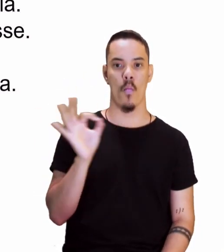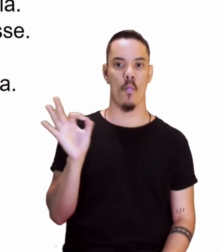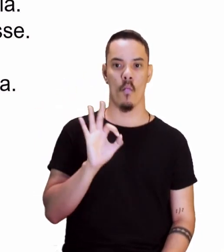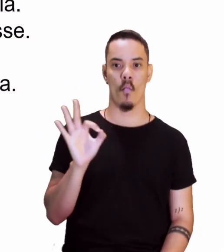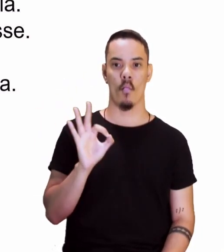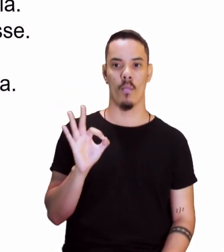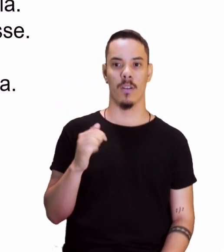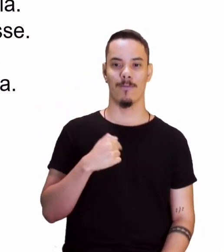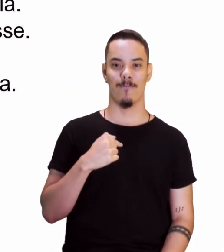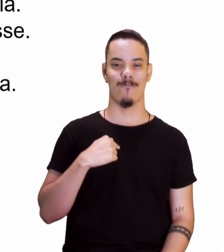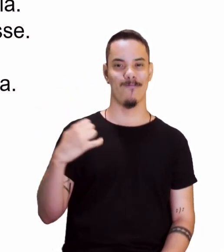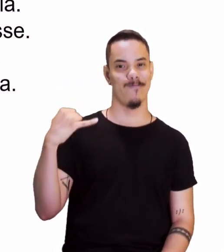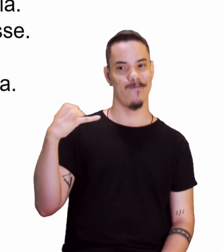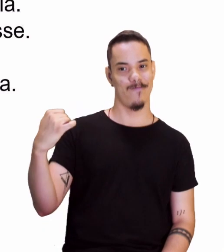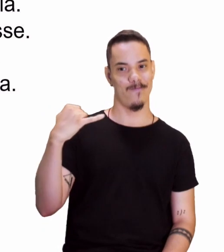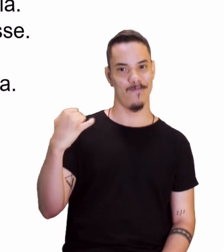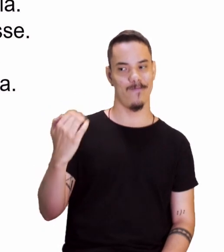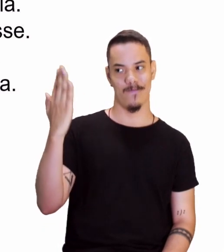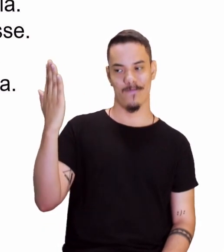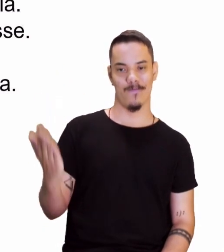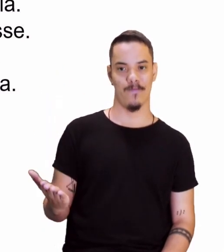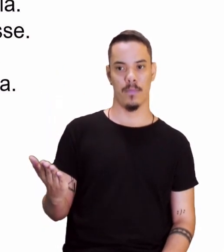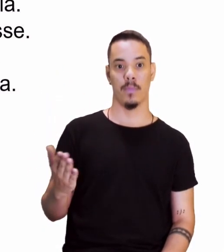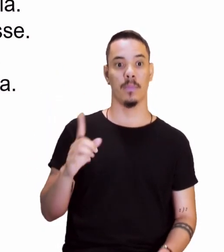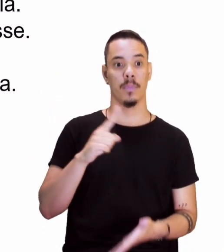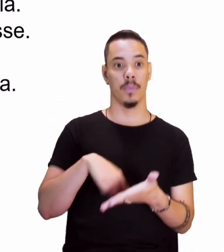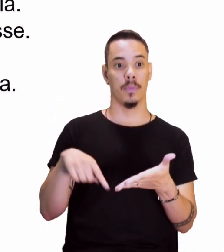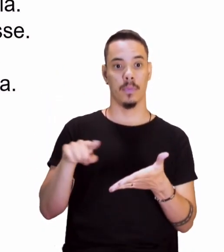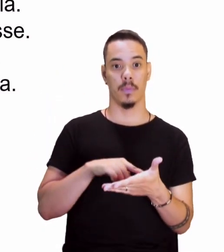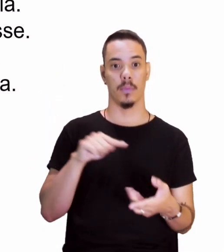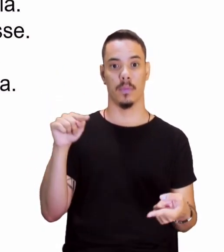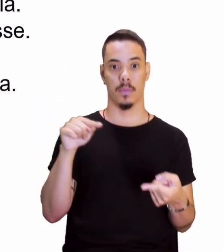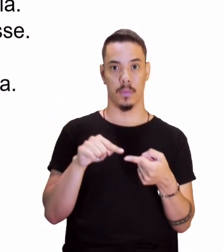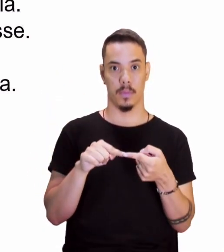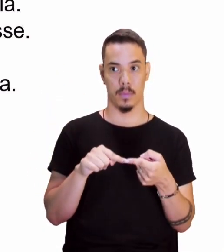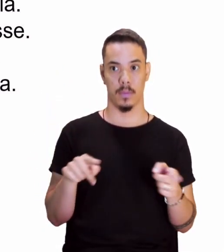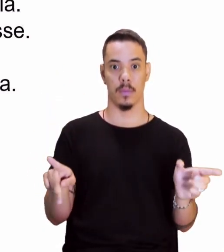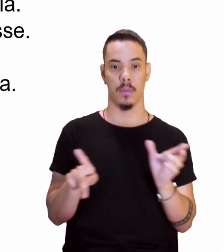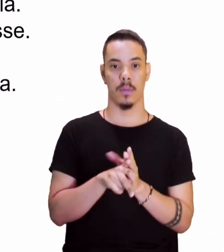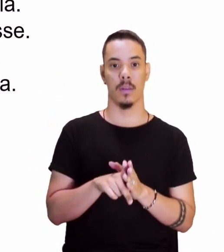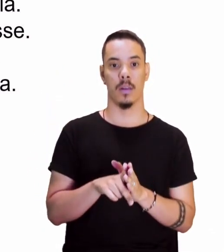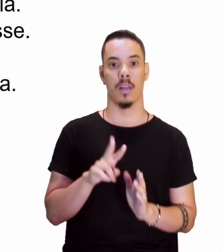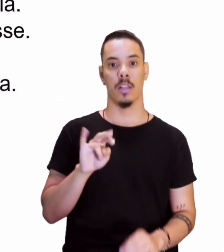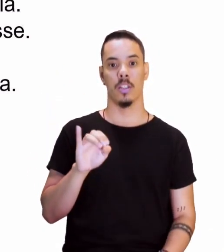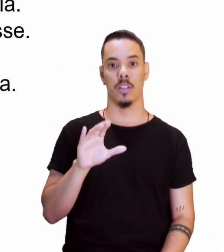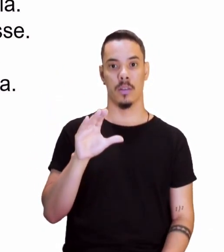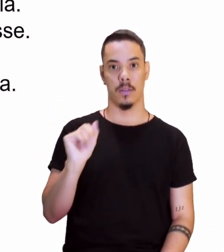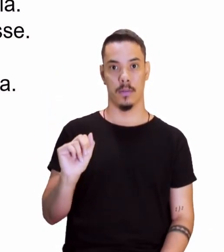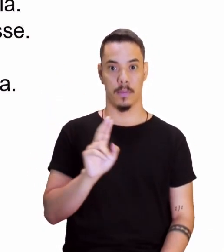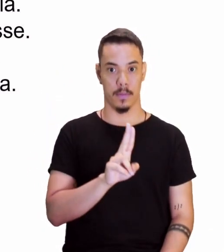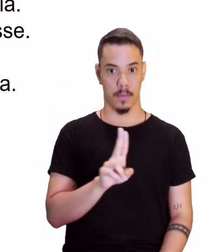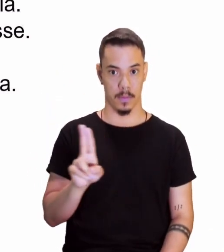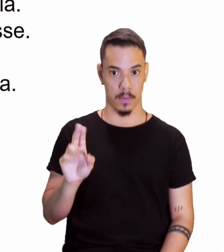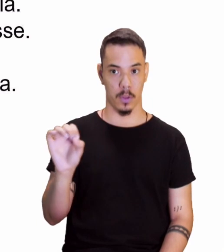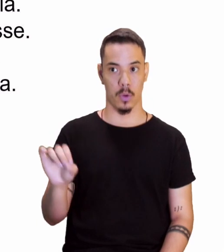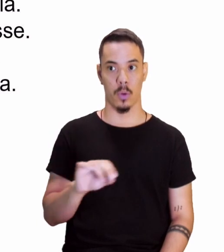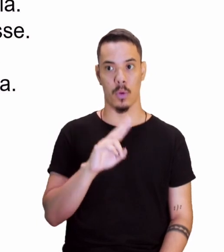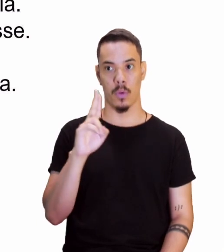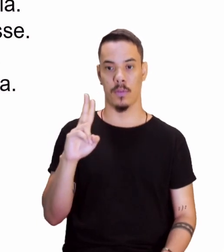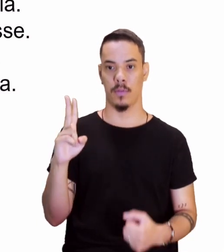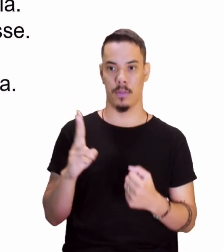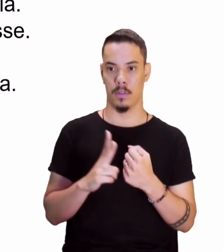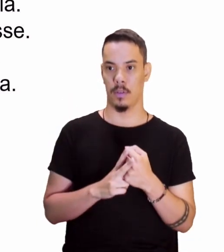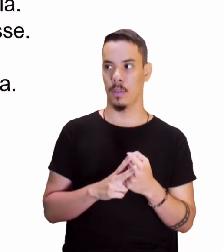se engraçasse dela. Assinale a alternativa na qual a regência nominal ou